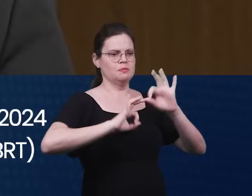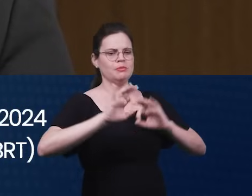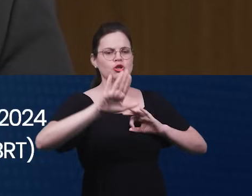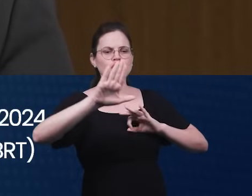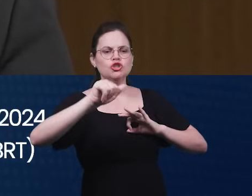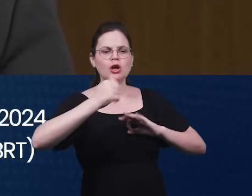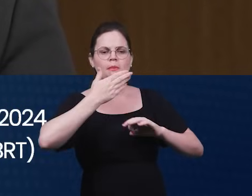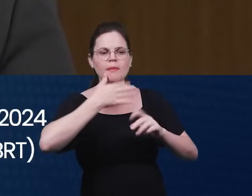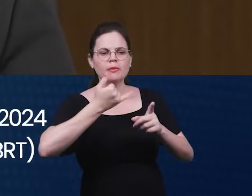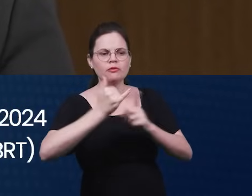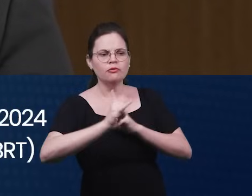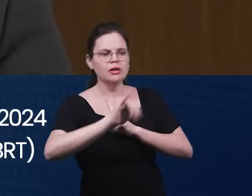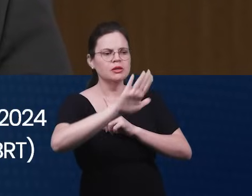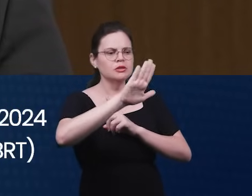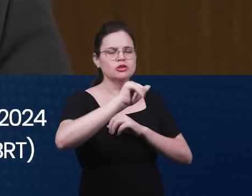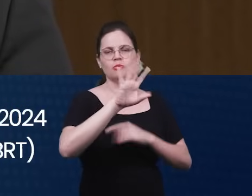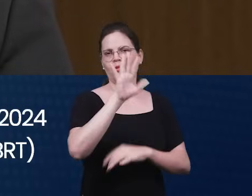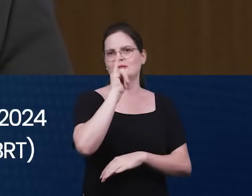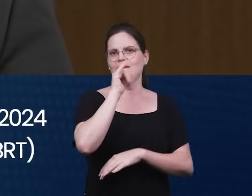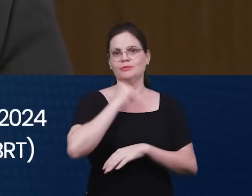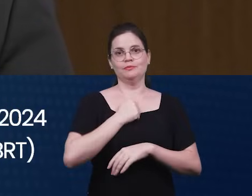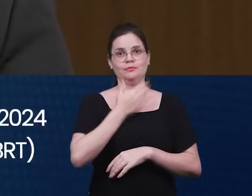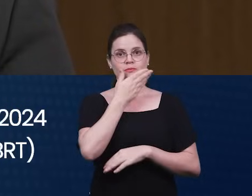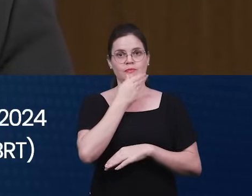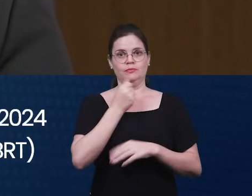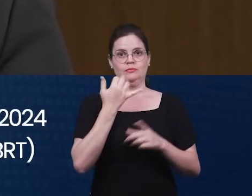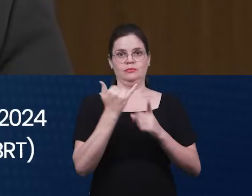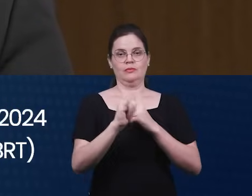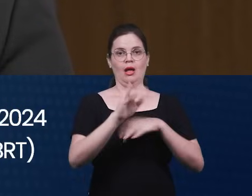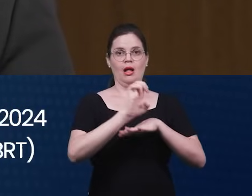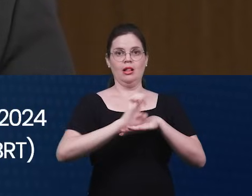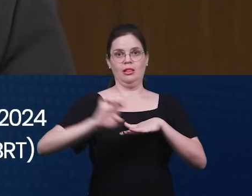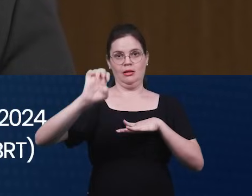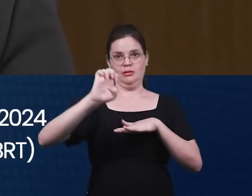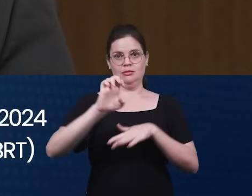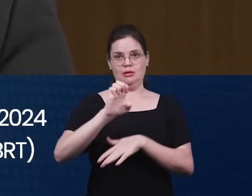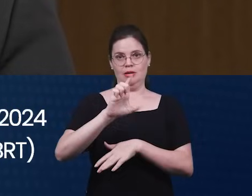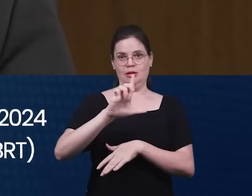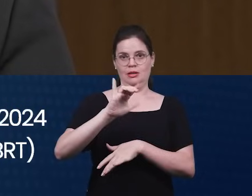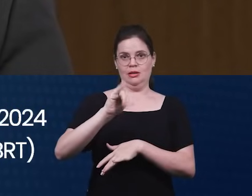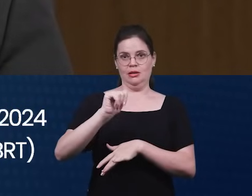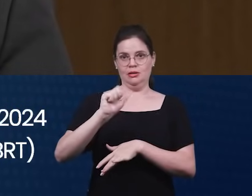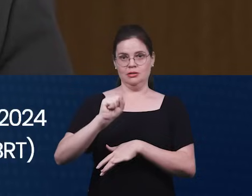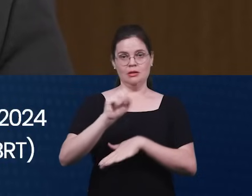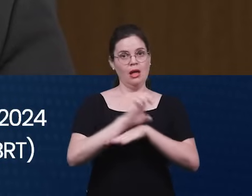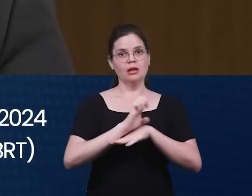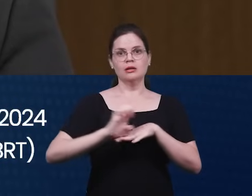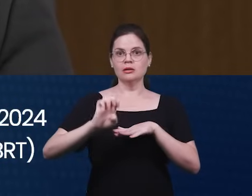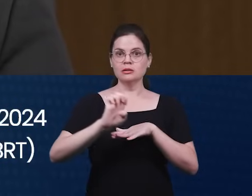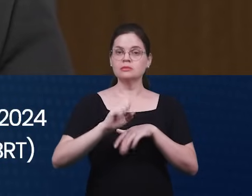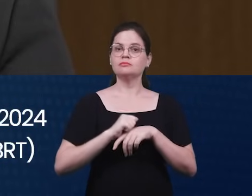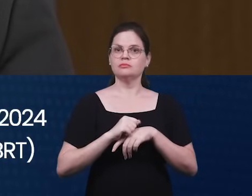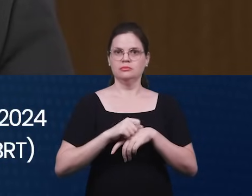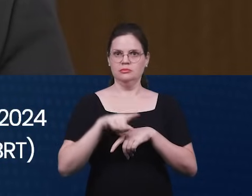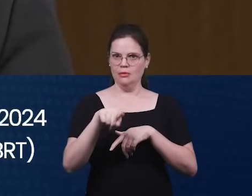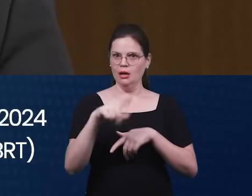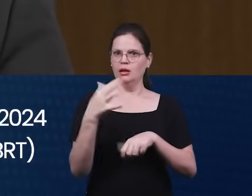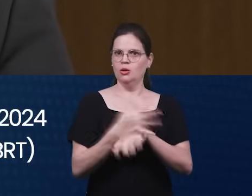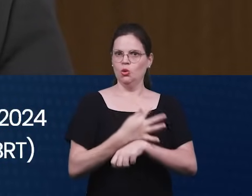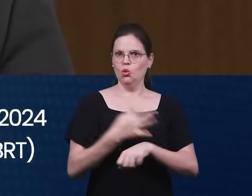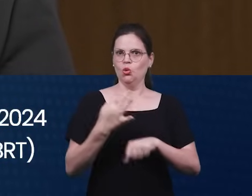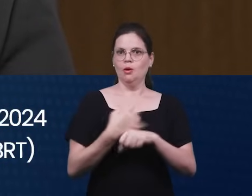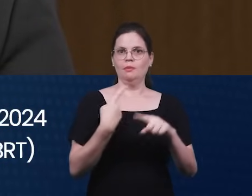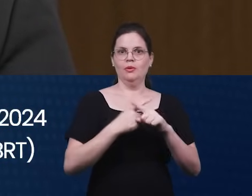nós podemos falar aqui do profeta Elias é um profeta muito conhecido que foi perseguido foi ameaçado por